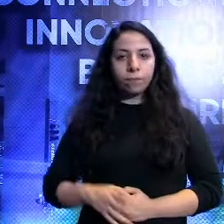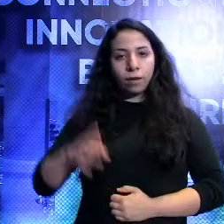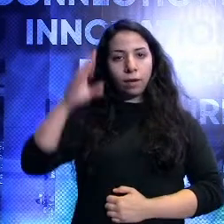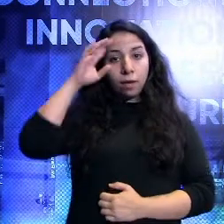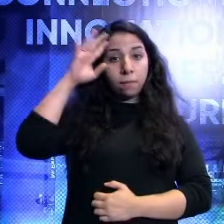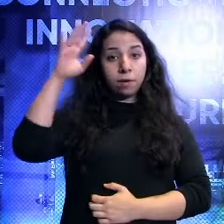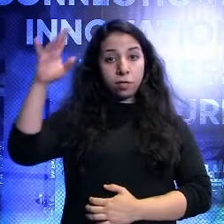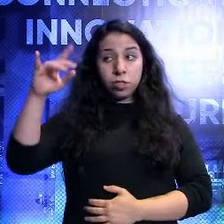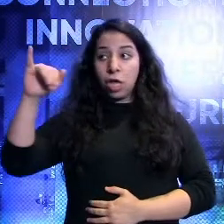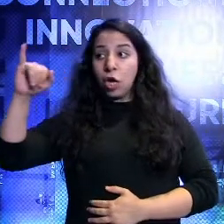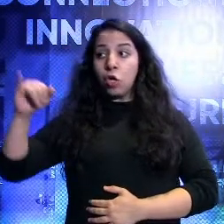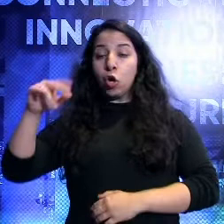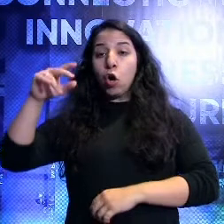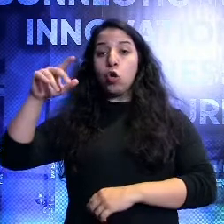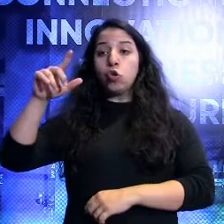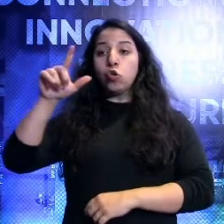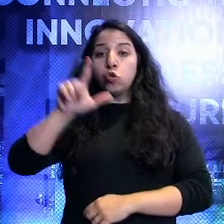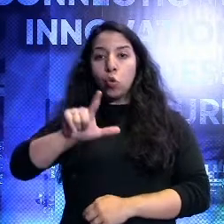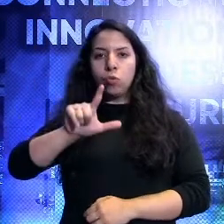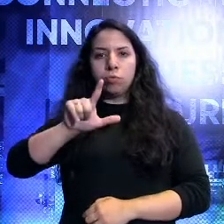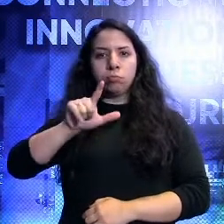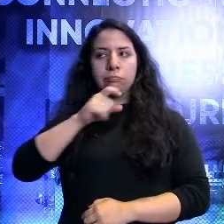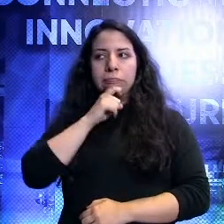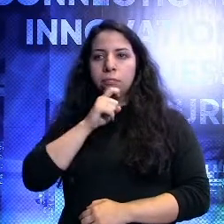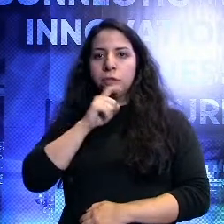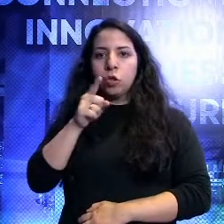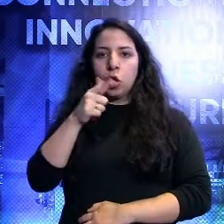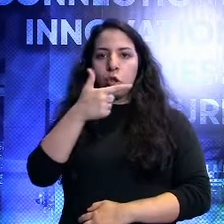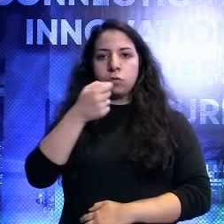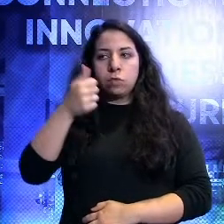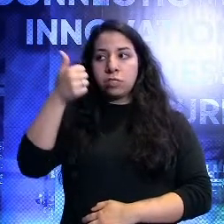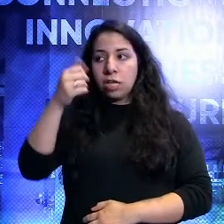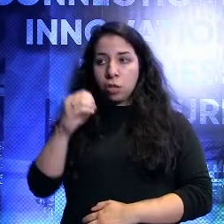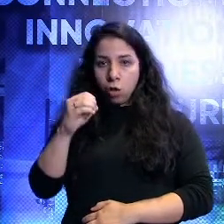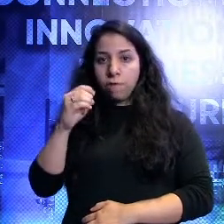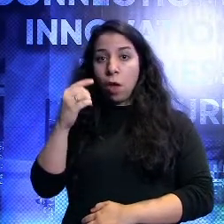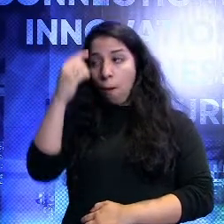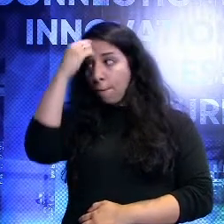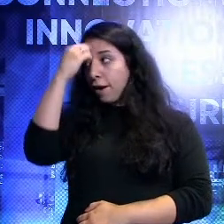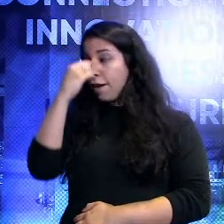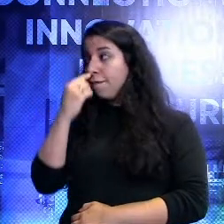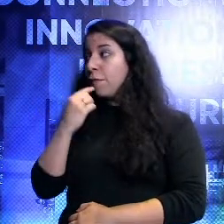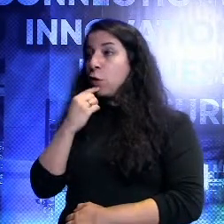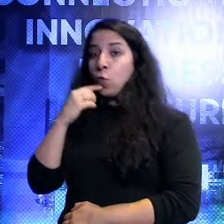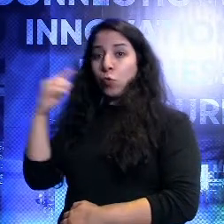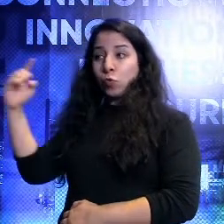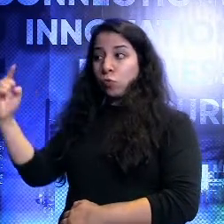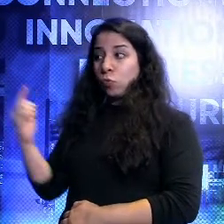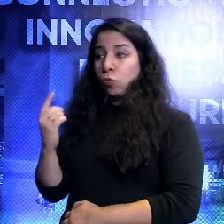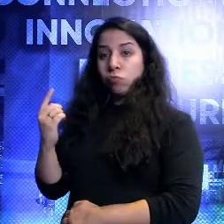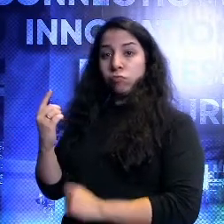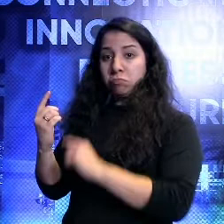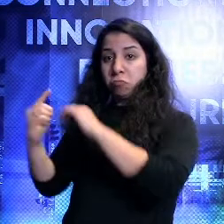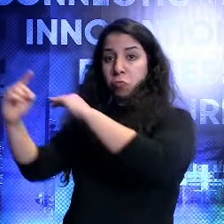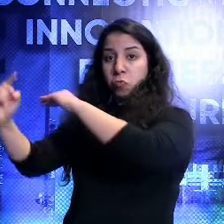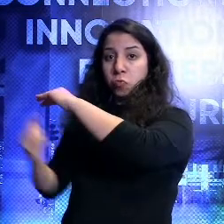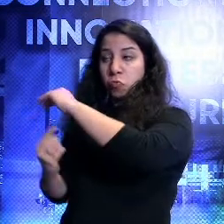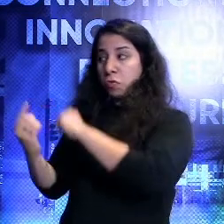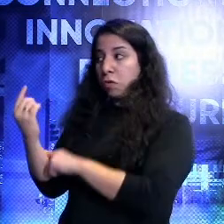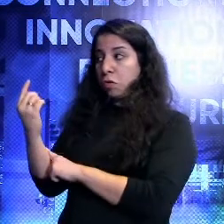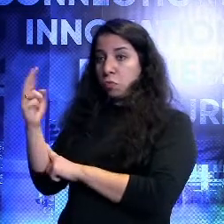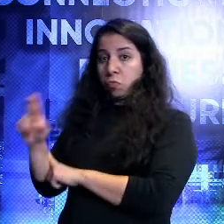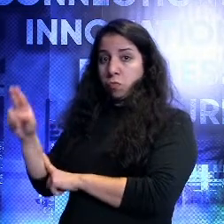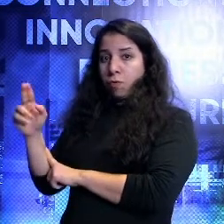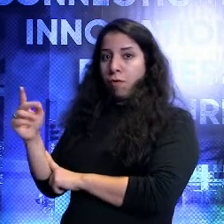ou um perfil de clientes. A pandemia estourou em janeiro de 2020 e nós tínhamos um mercado completamente diferente um ano depois. As